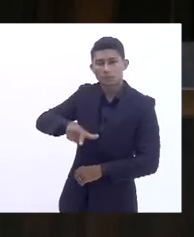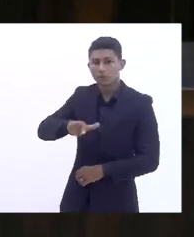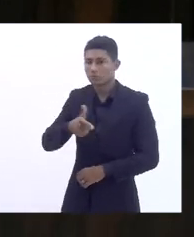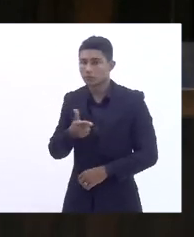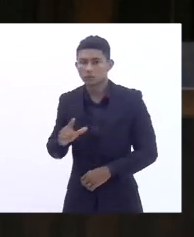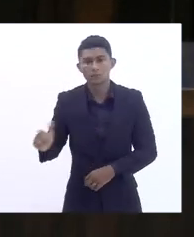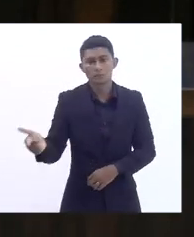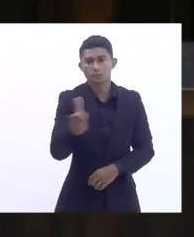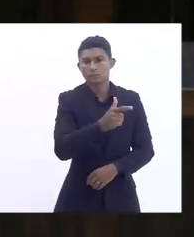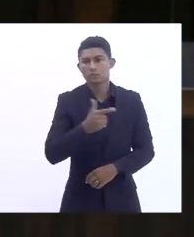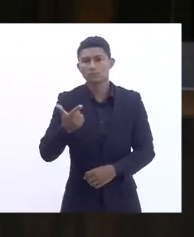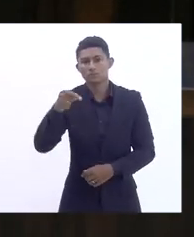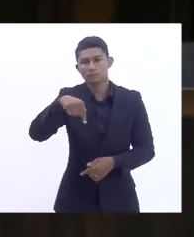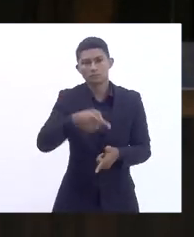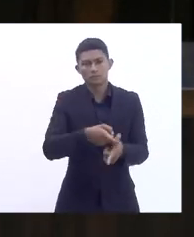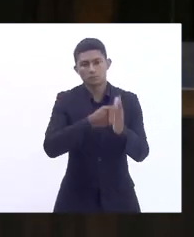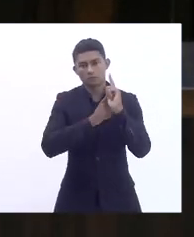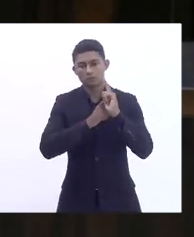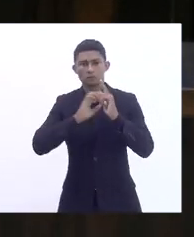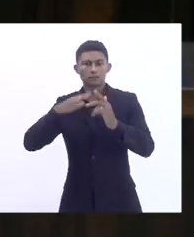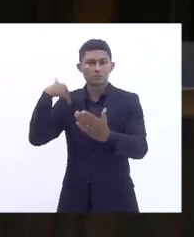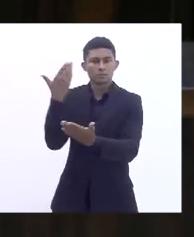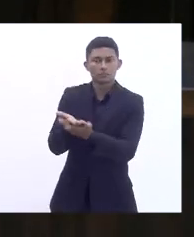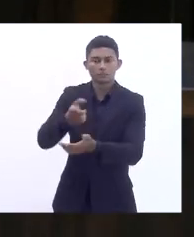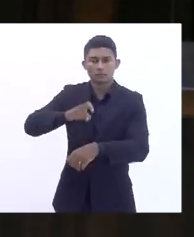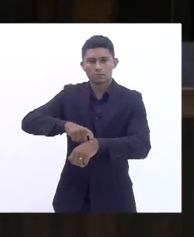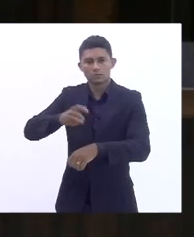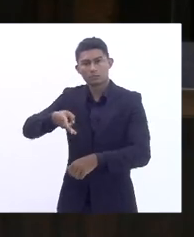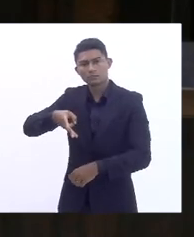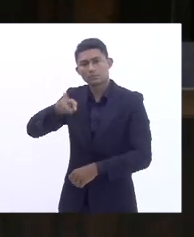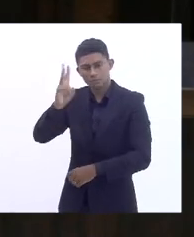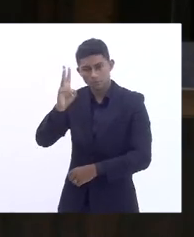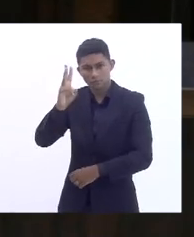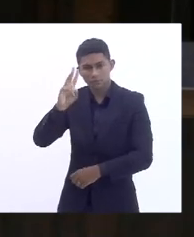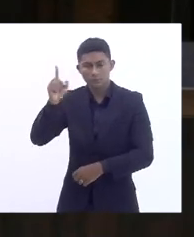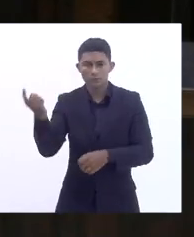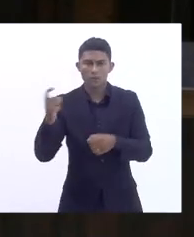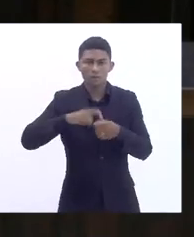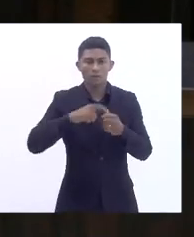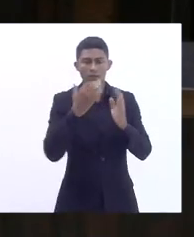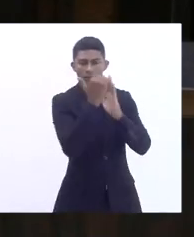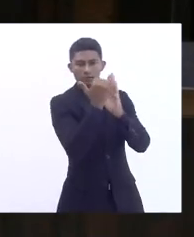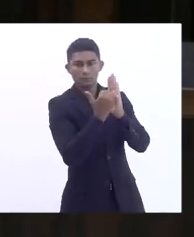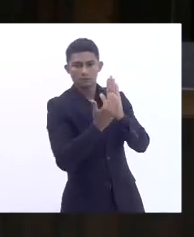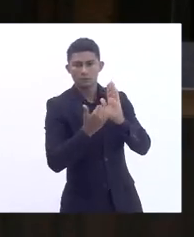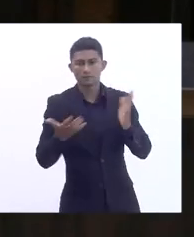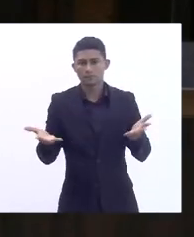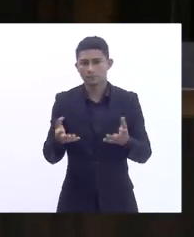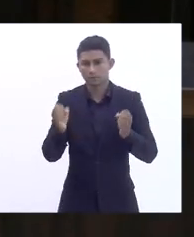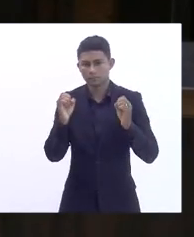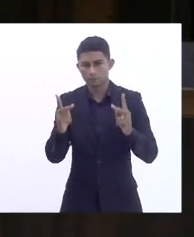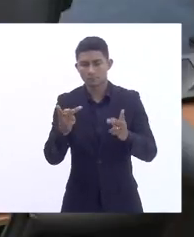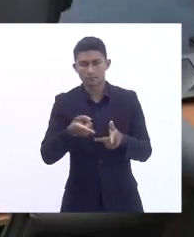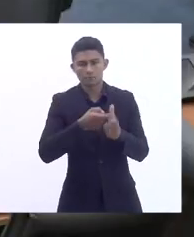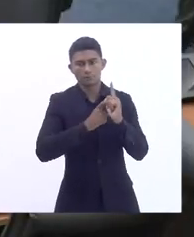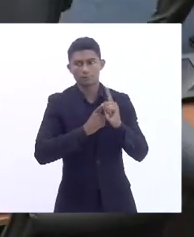inscritos, a presidência suspende a sessão até às 15 horas, quando retornaremos com a ordem do dia. Está suspensa a sessão.